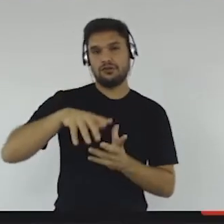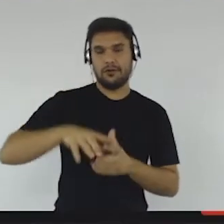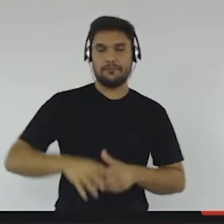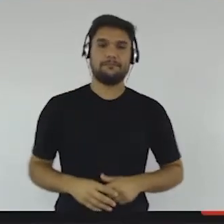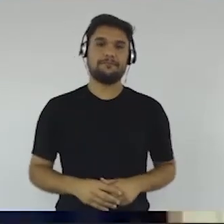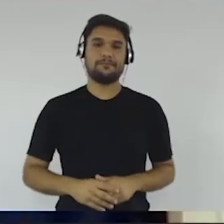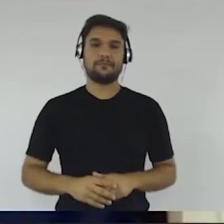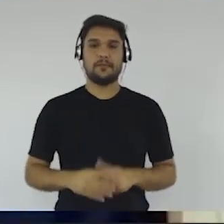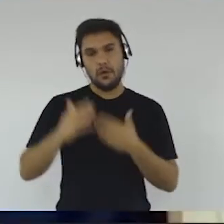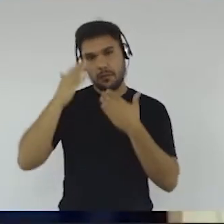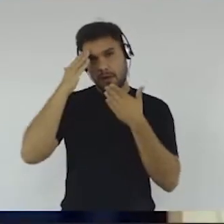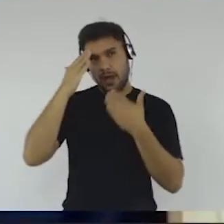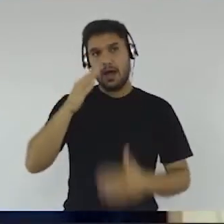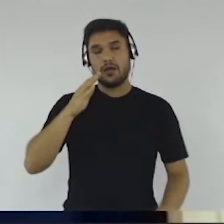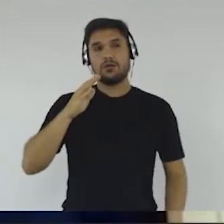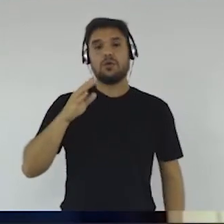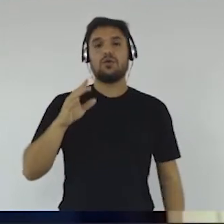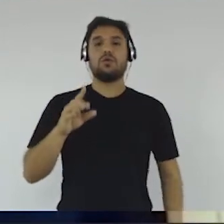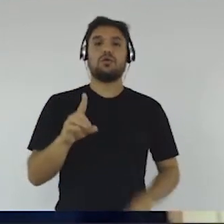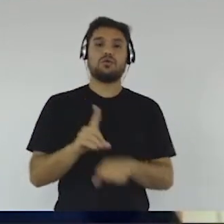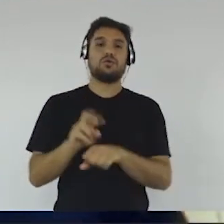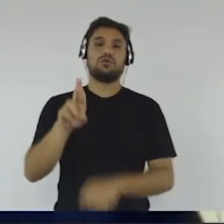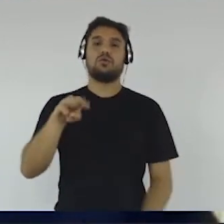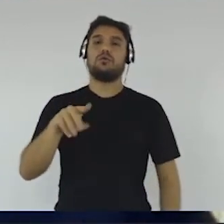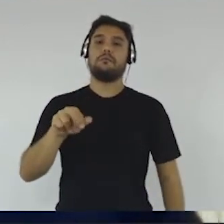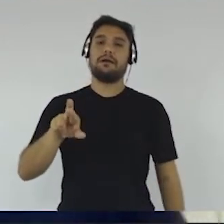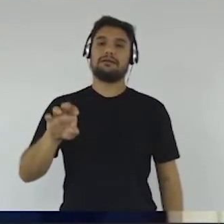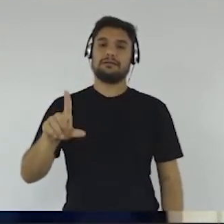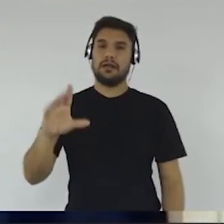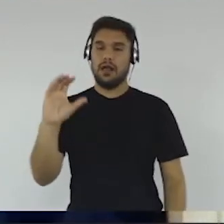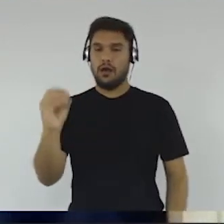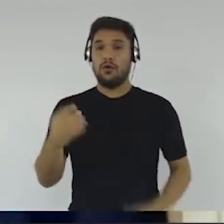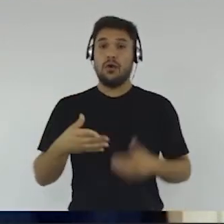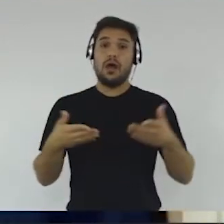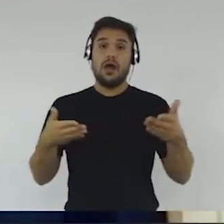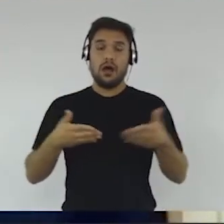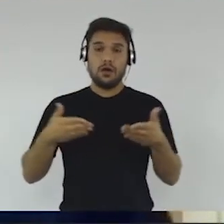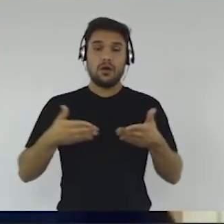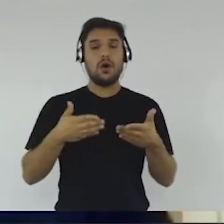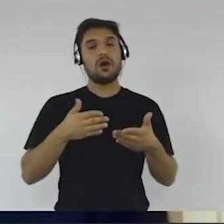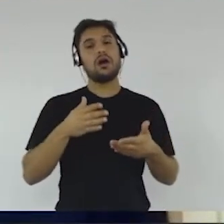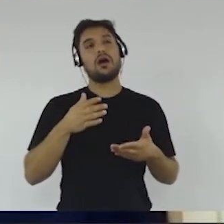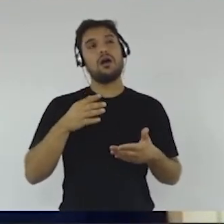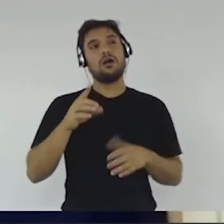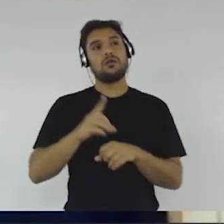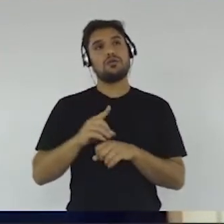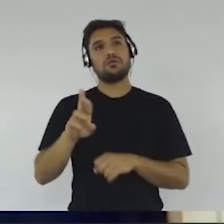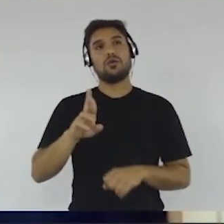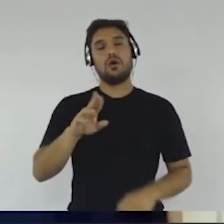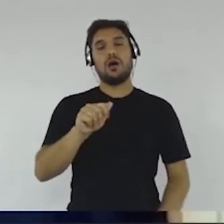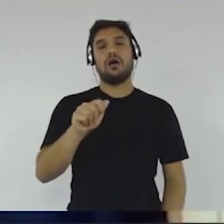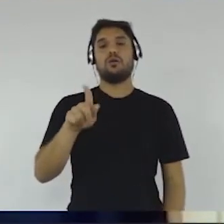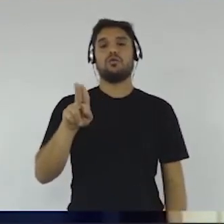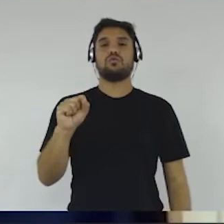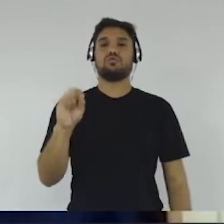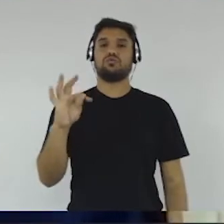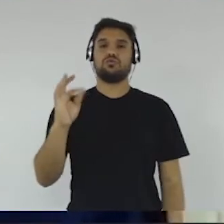Muito obrigado, doutor Marcelo. E passo já a palavra ao doutor Augusto Tolentino para a sua exposição.